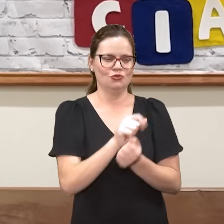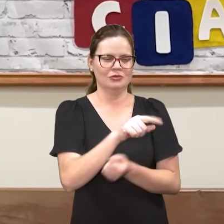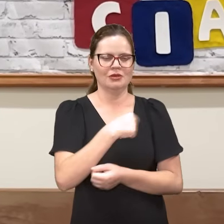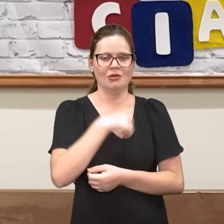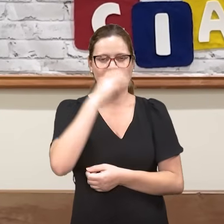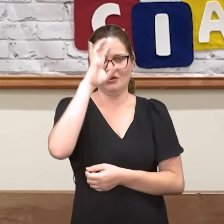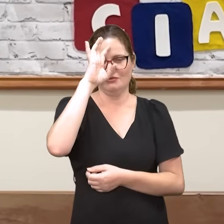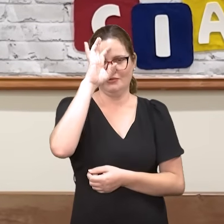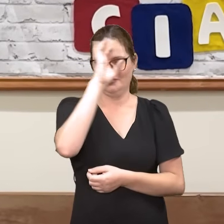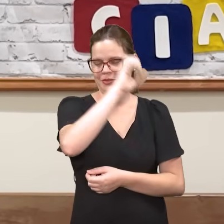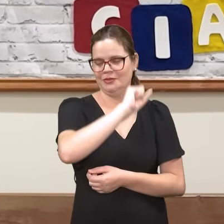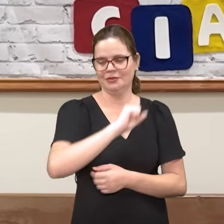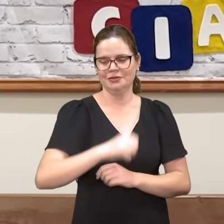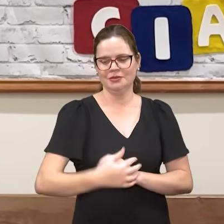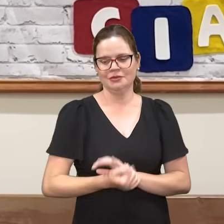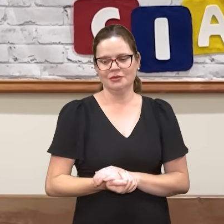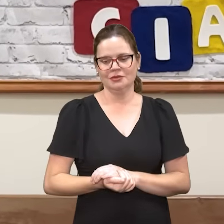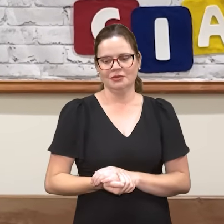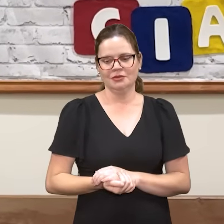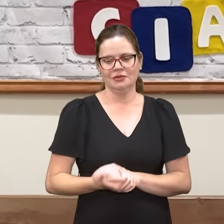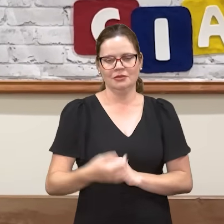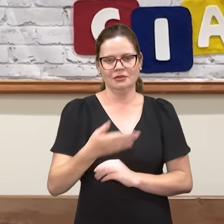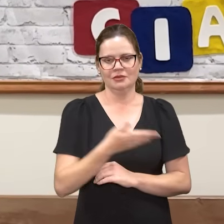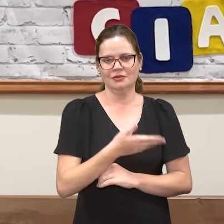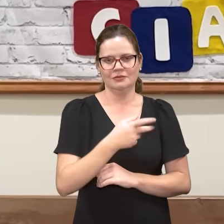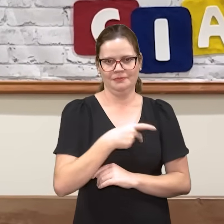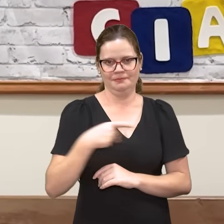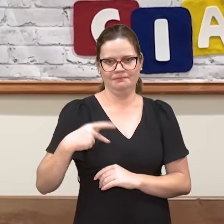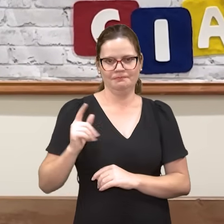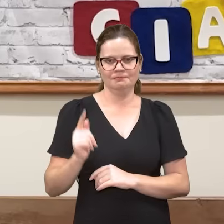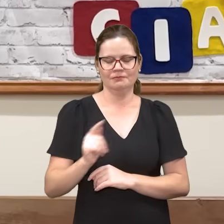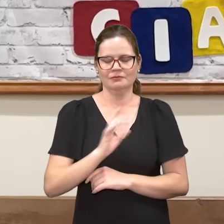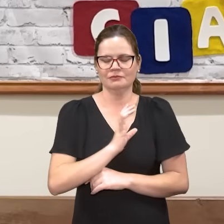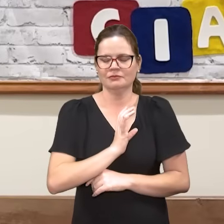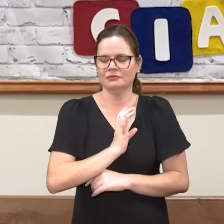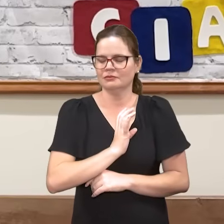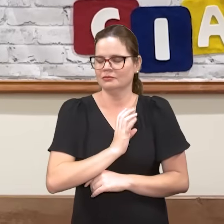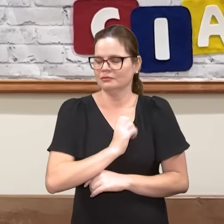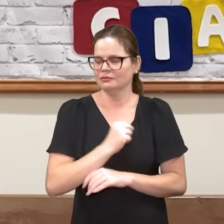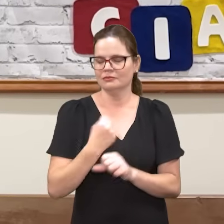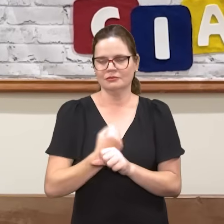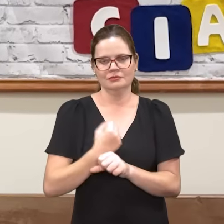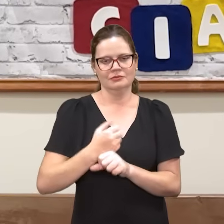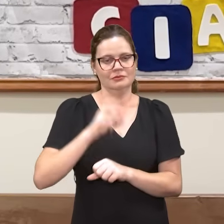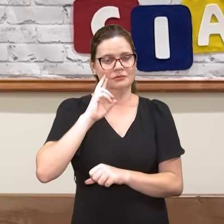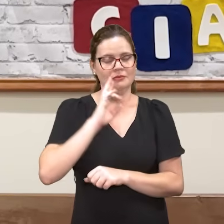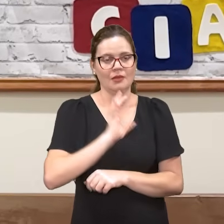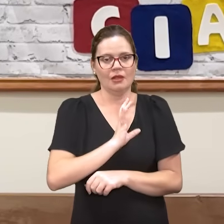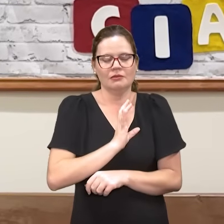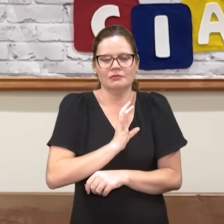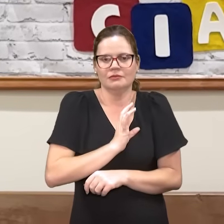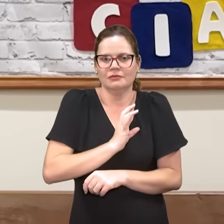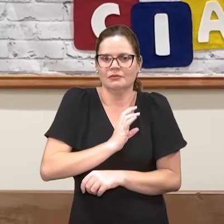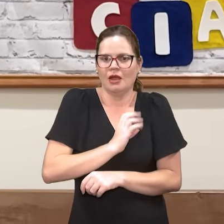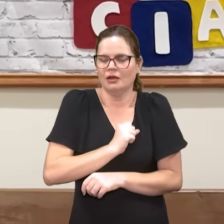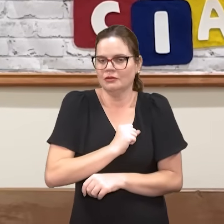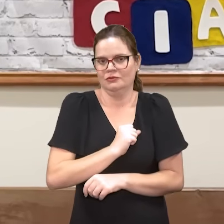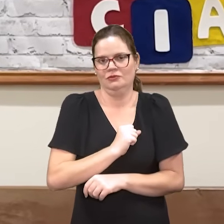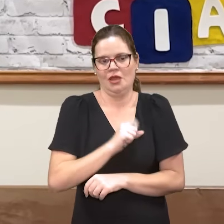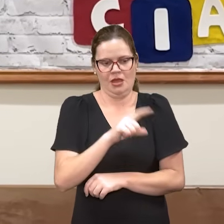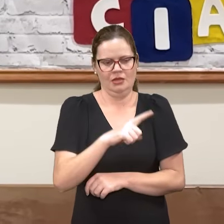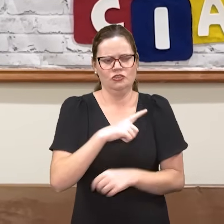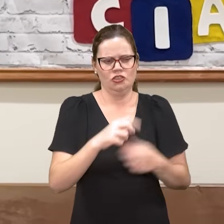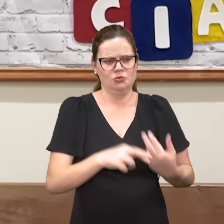eu aprendi como ele era um homem que amava a obra de Deus. Ele amava, ele se alegrava. Ao mesmo tempo que ele